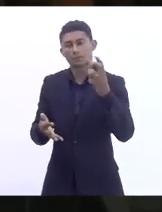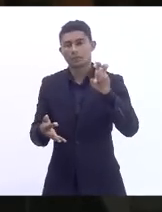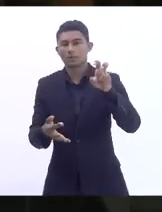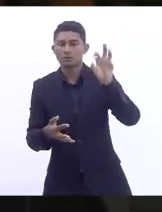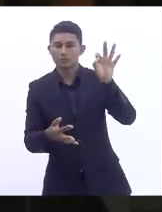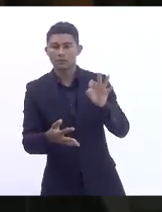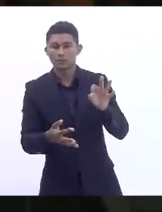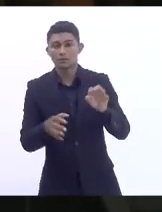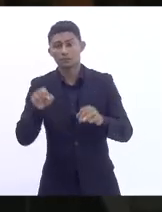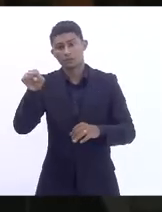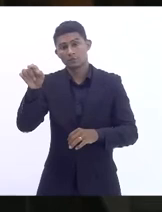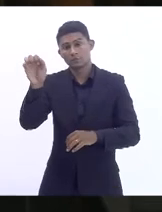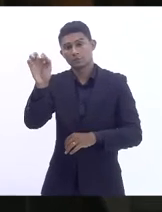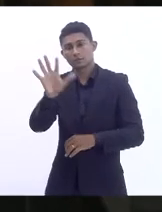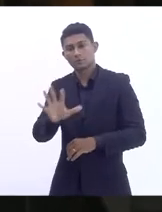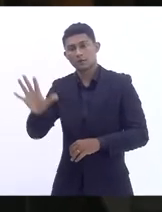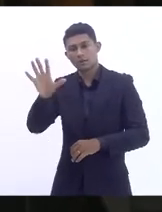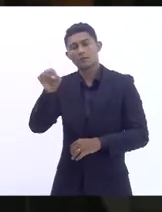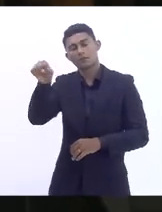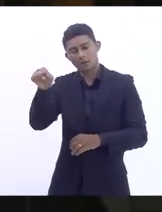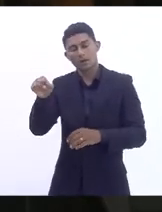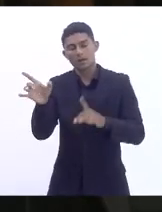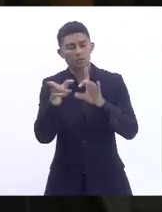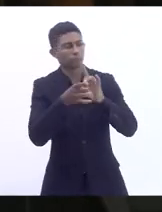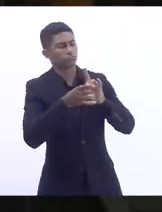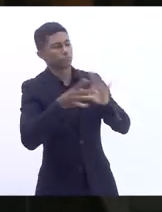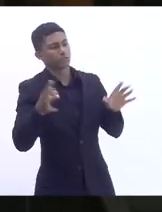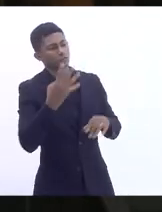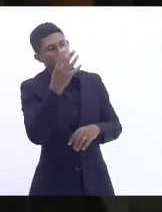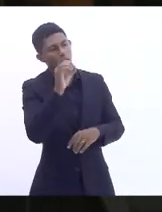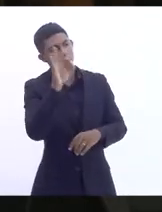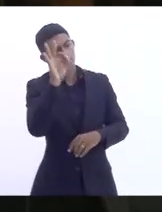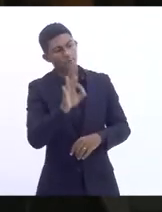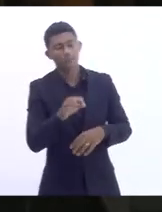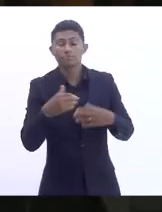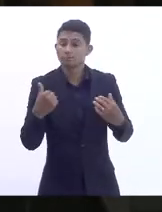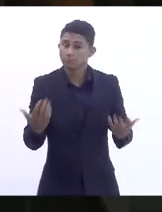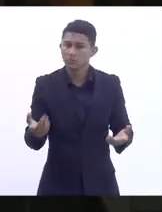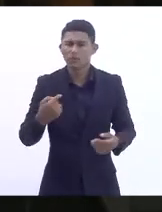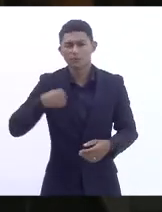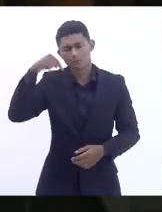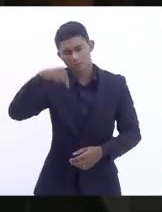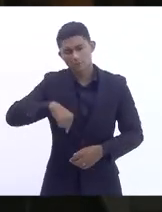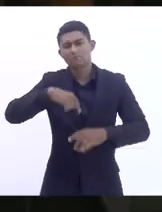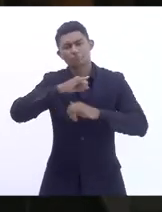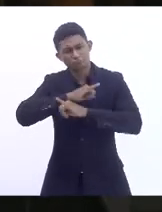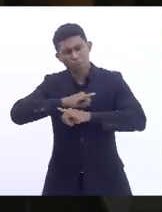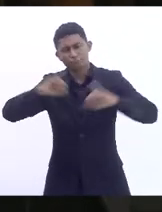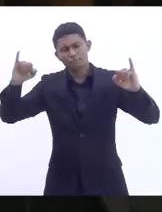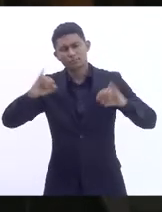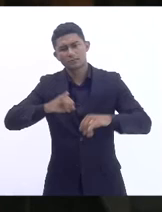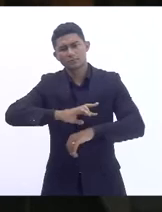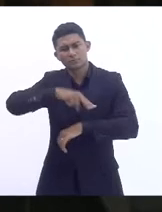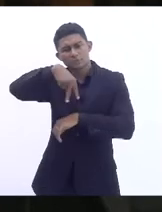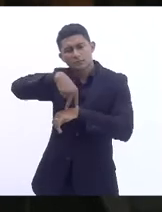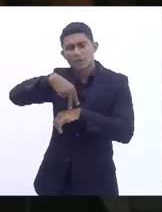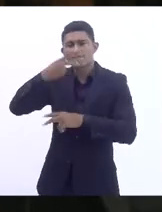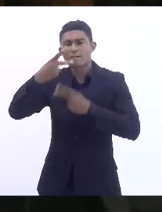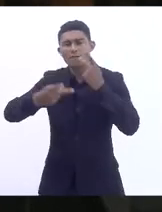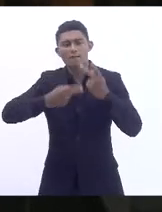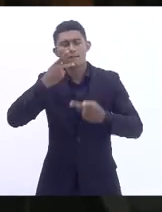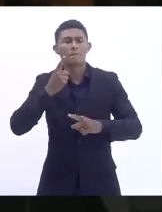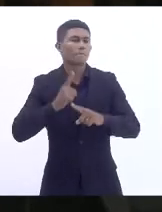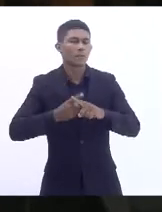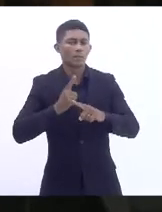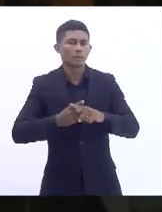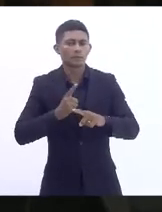para 40%. Então, queria chamar a atenção sobre essa questão, porque até para a